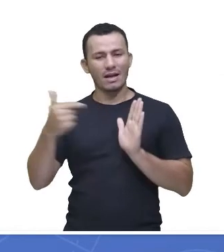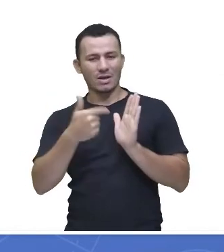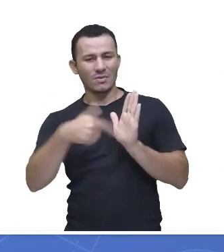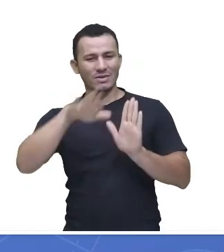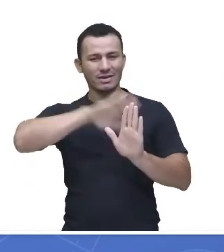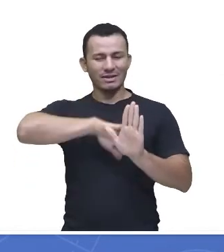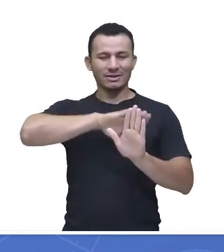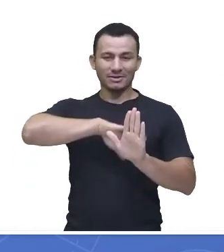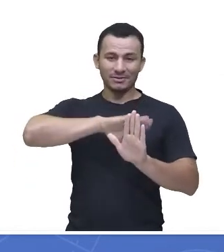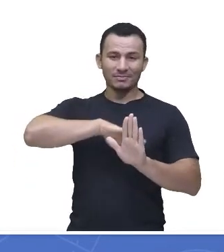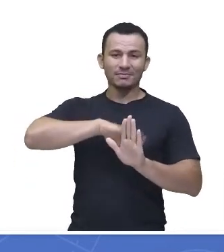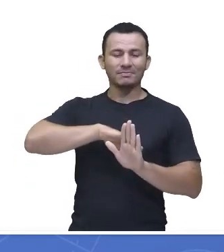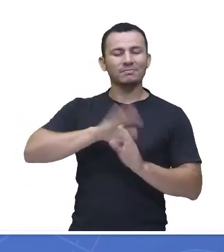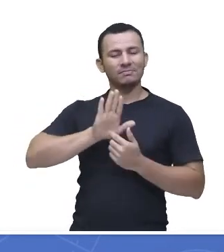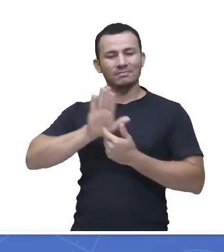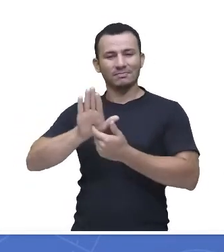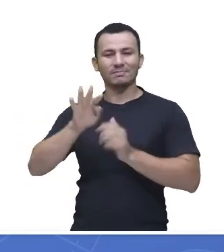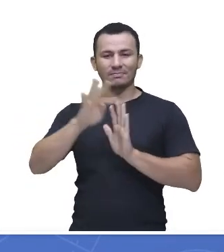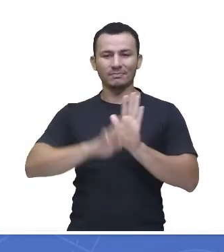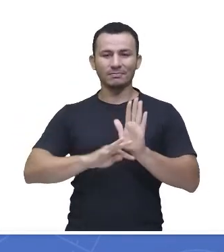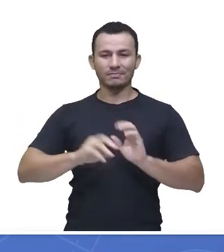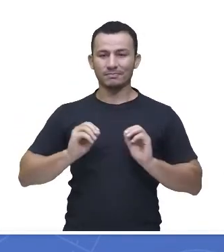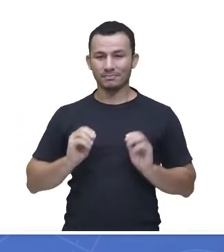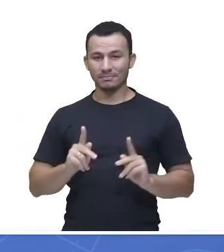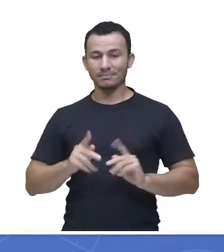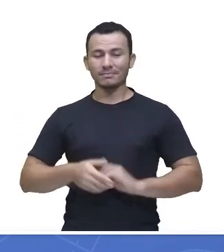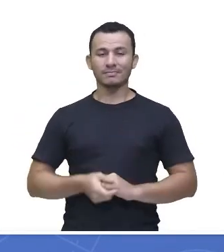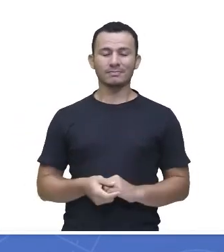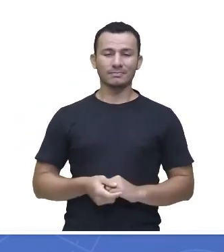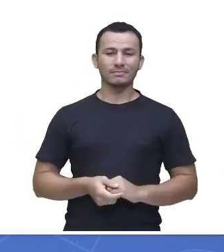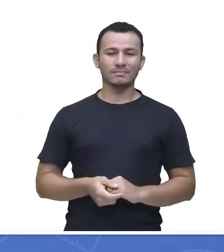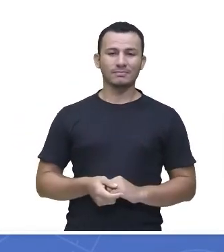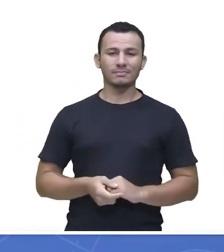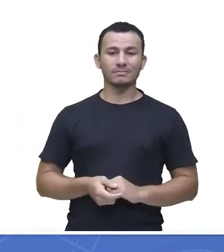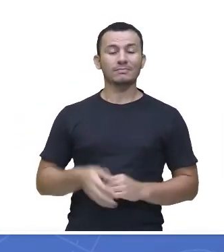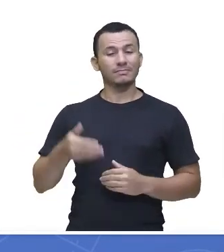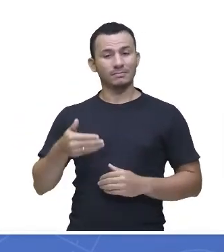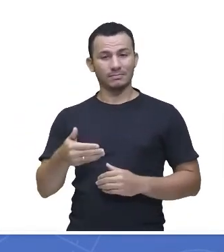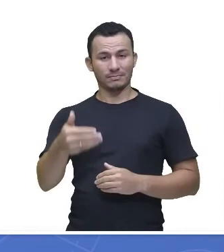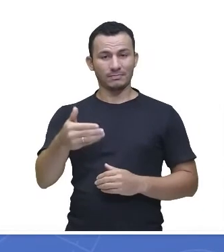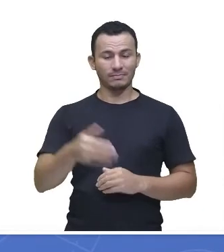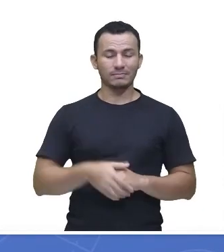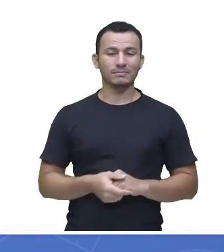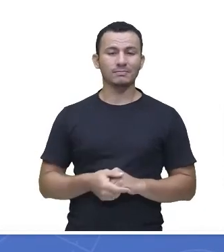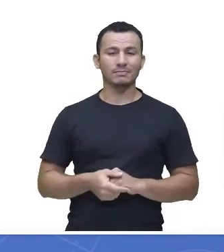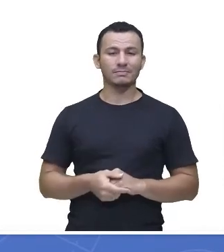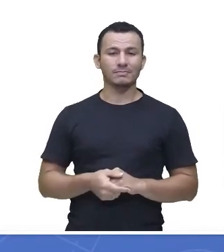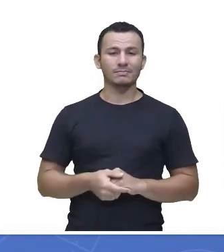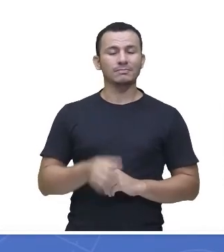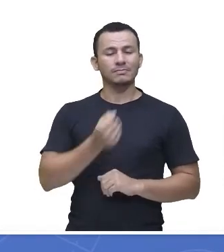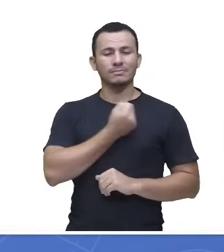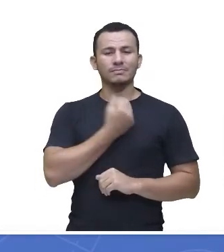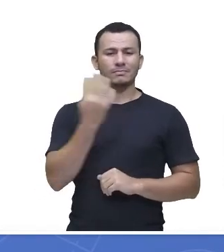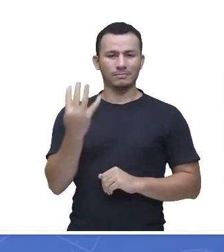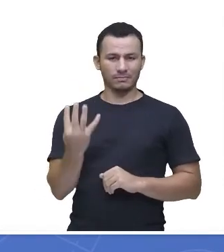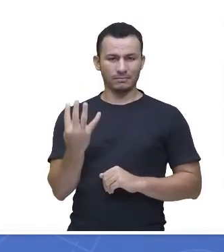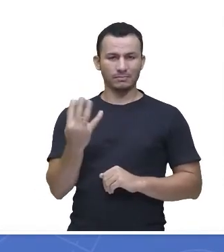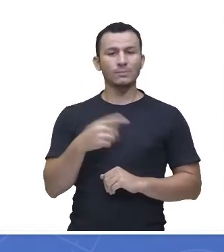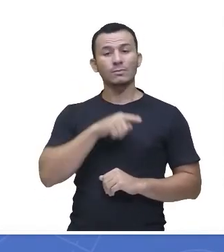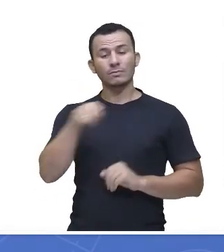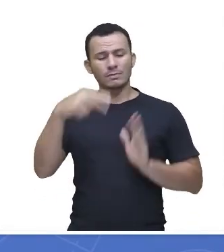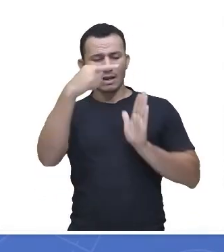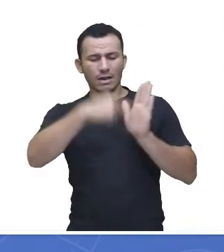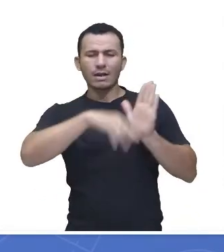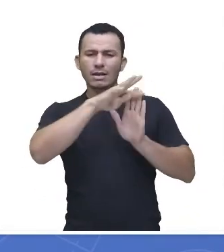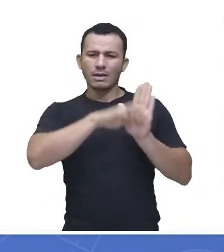que vai apresentar a ironia. Ok, pessoal? Então vamos seguir, vamos para a nossa quarta questão. Você leia